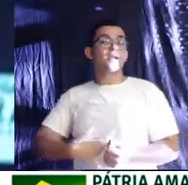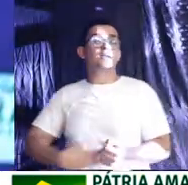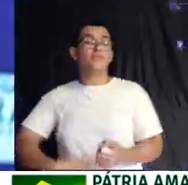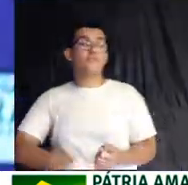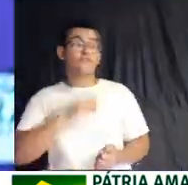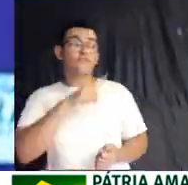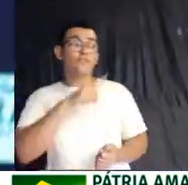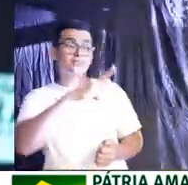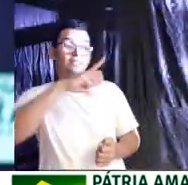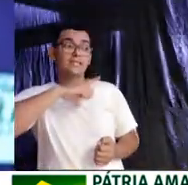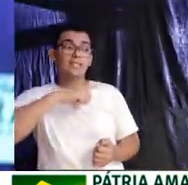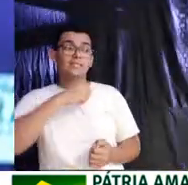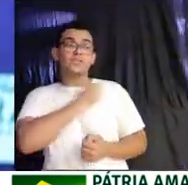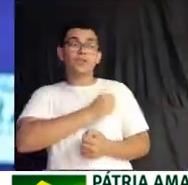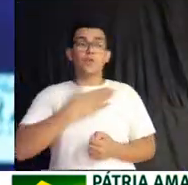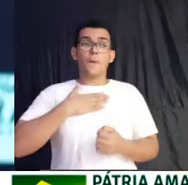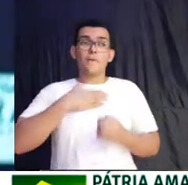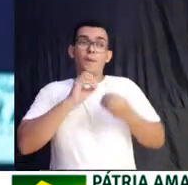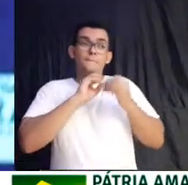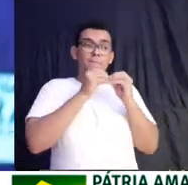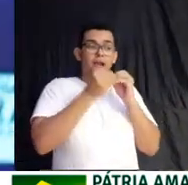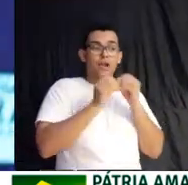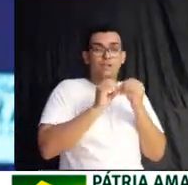Saudade do meu beijo.